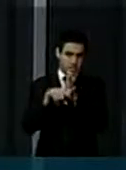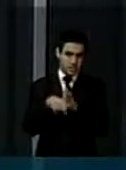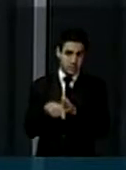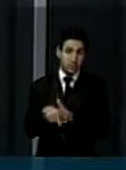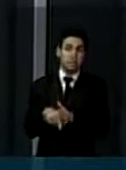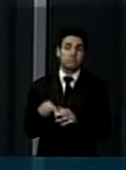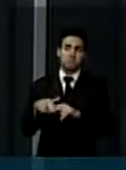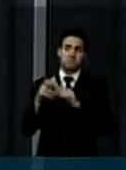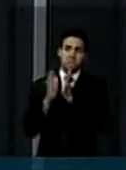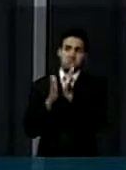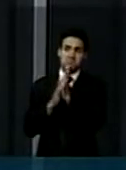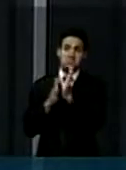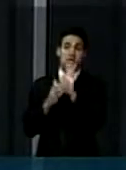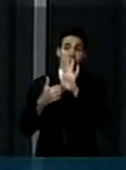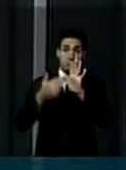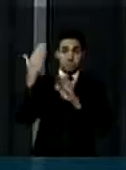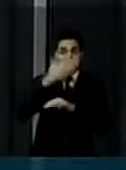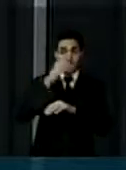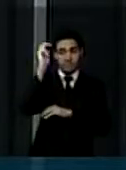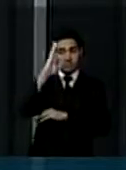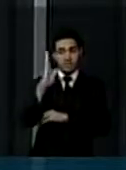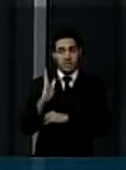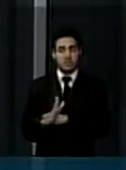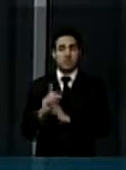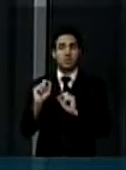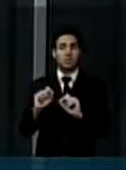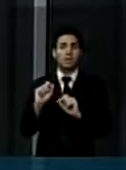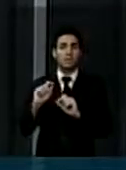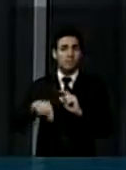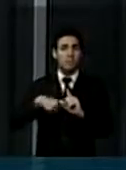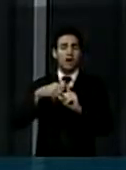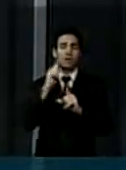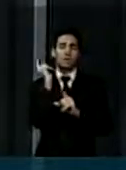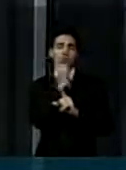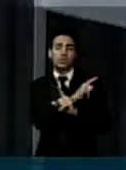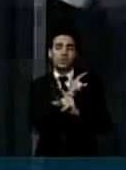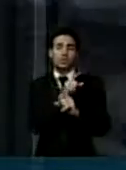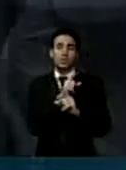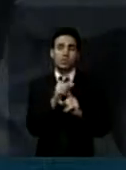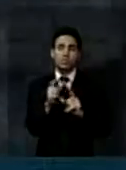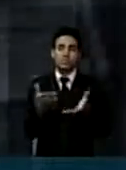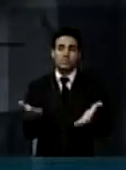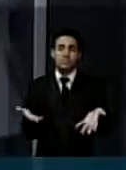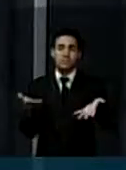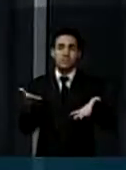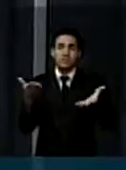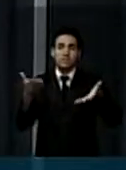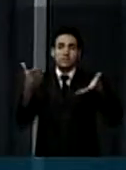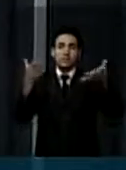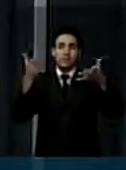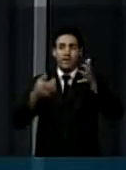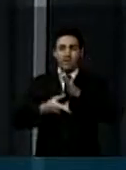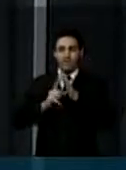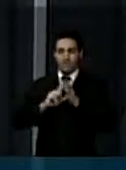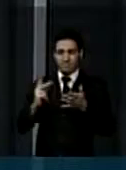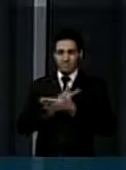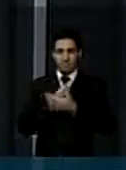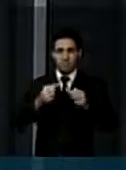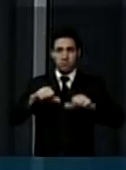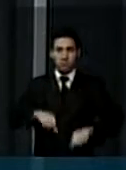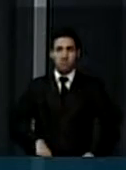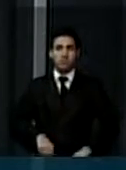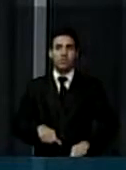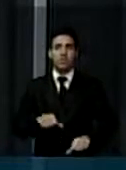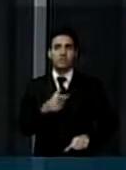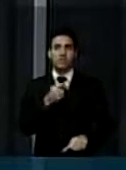Brasil foi um dos países que mais se recuperou mais rapidamente da crise de 2008,